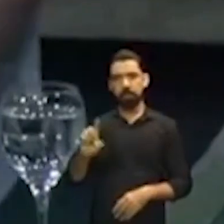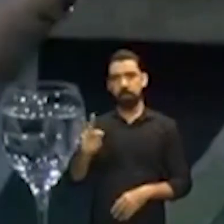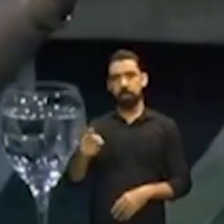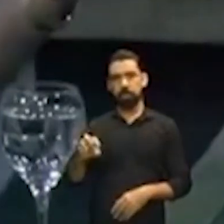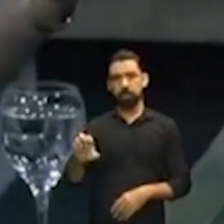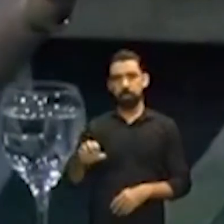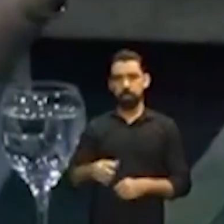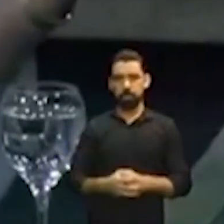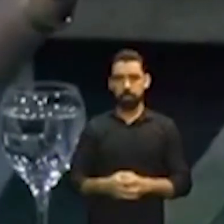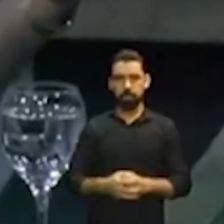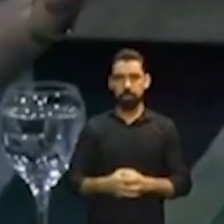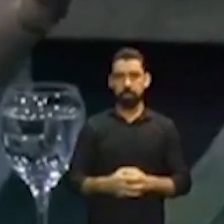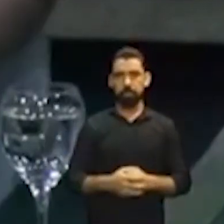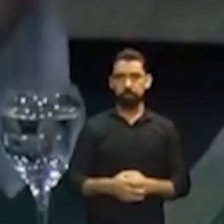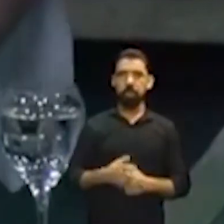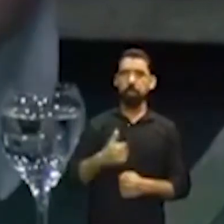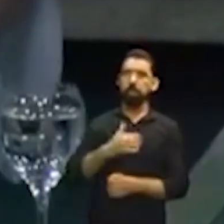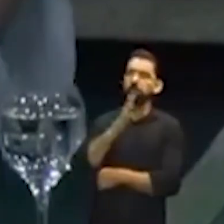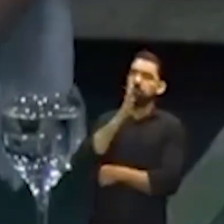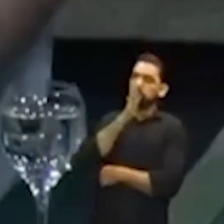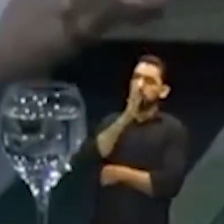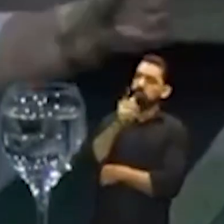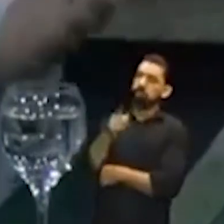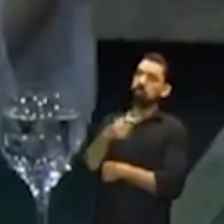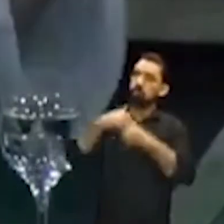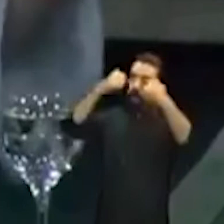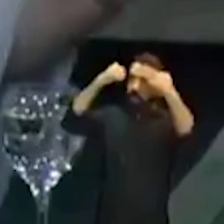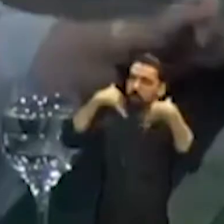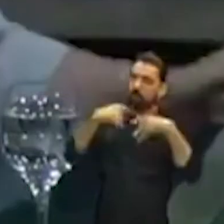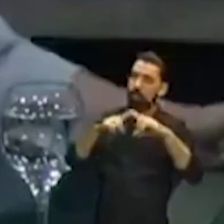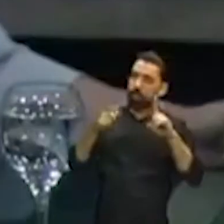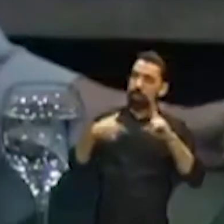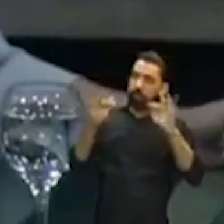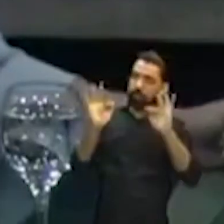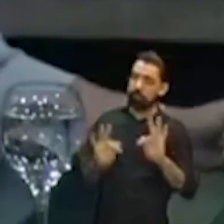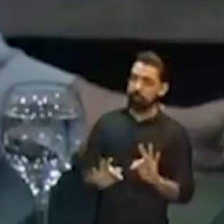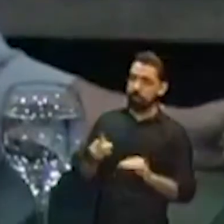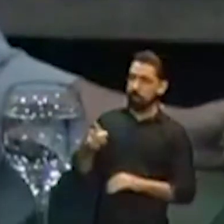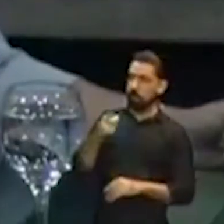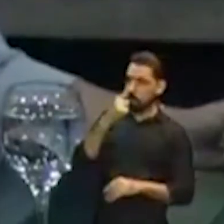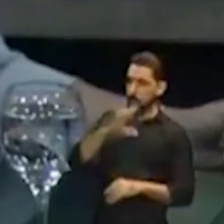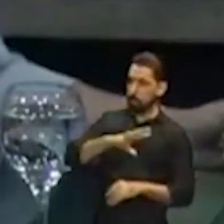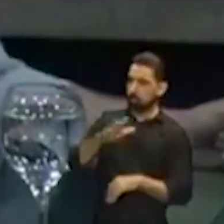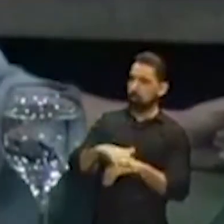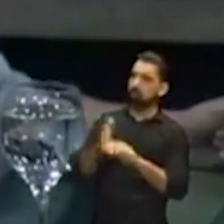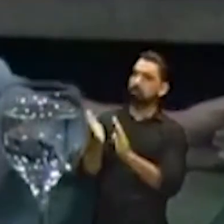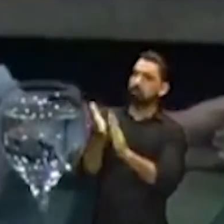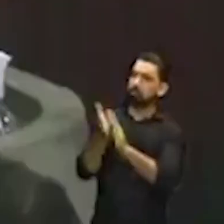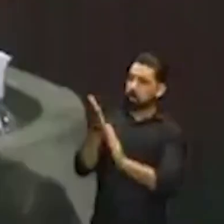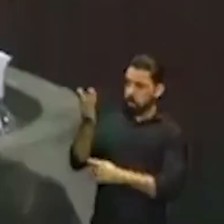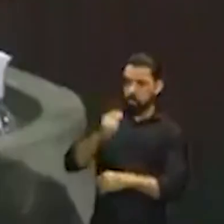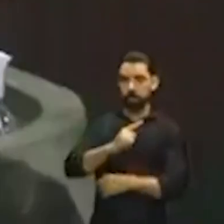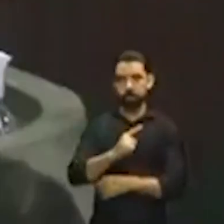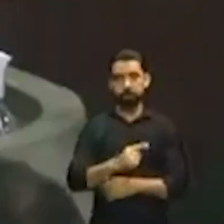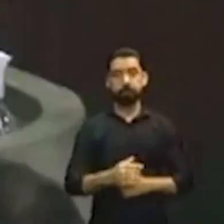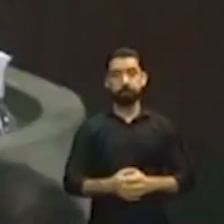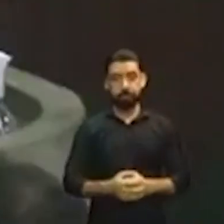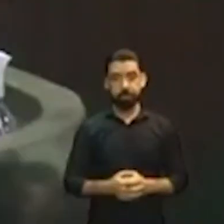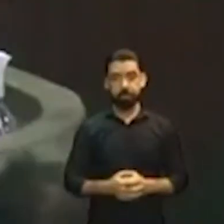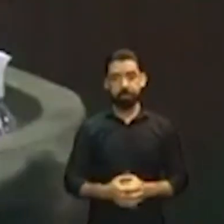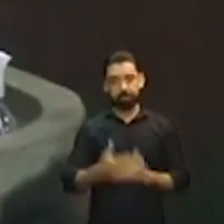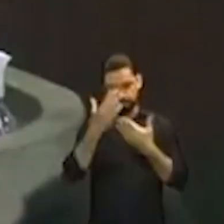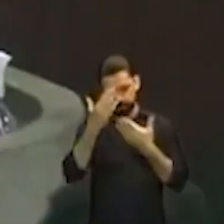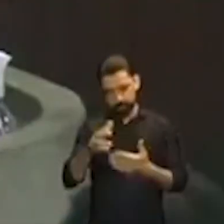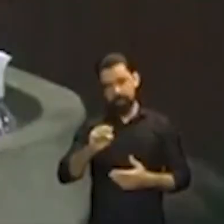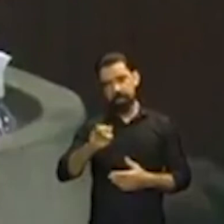aqui escutando o vosso discurso aqui, suando, mas é de feliz de ver a sua coragem. Parabéns, delegado Cavalcante. Muito obrigado,